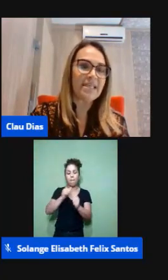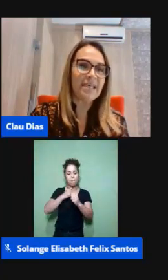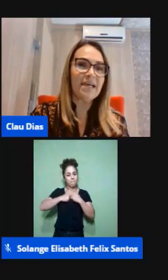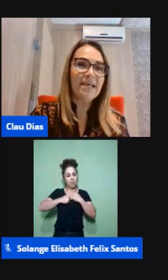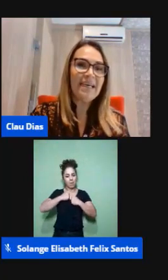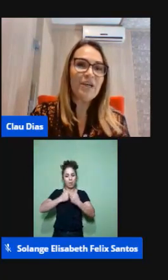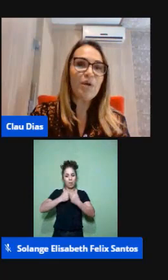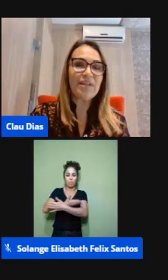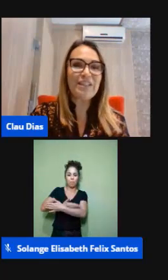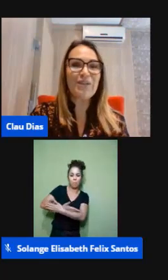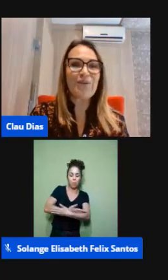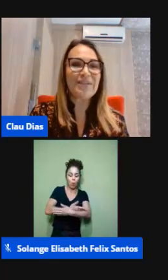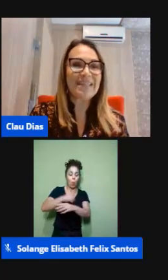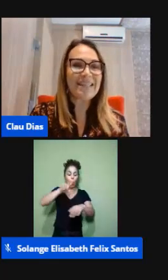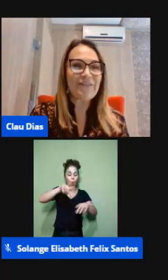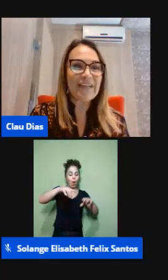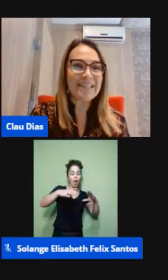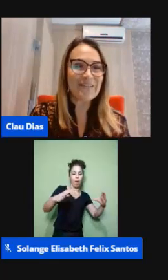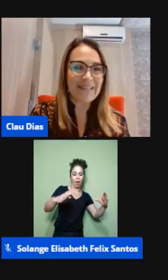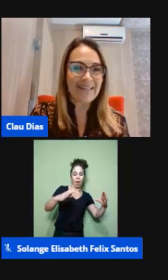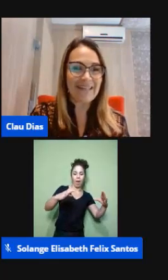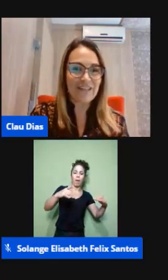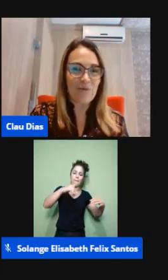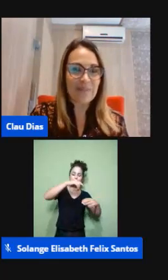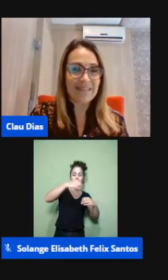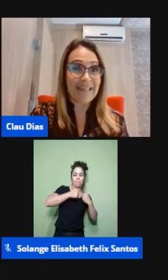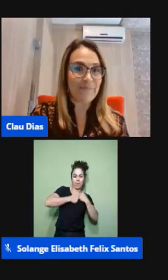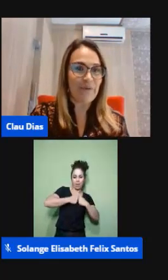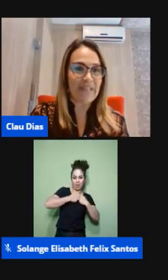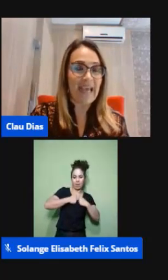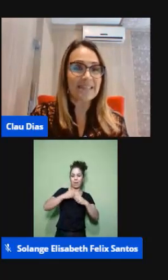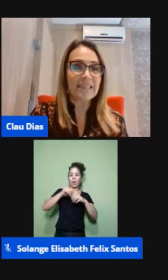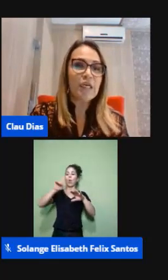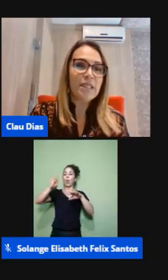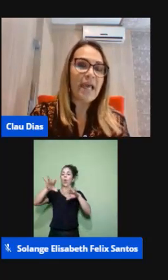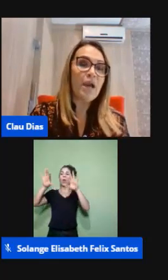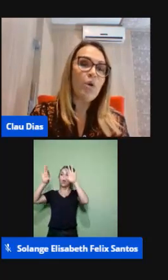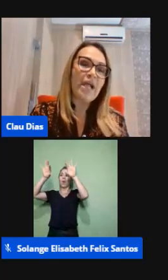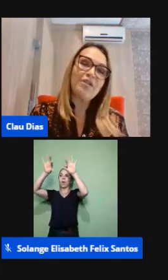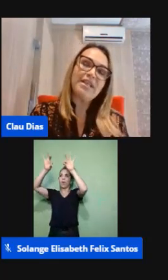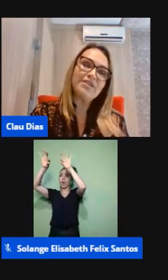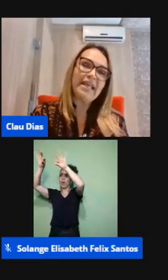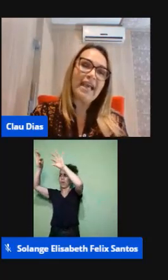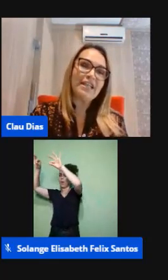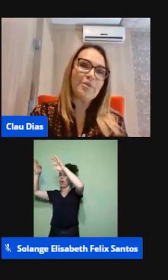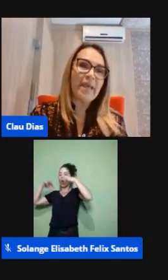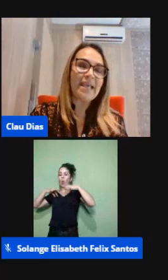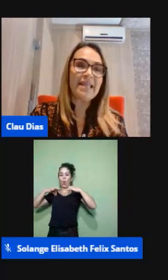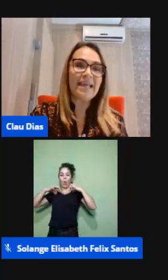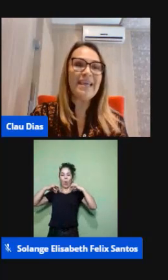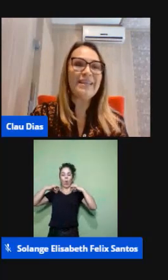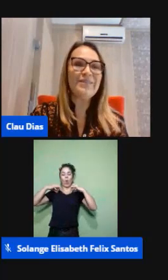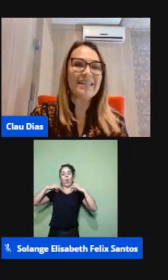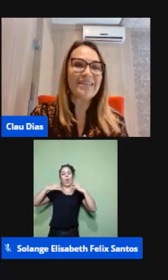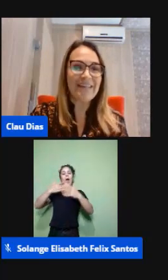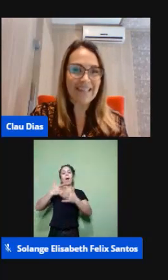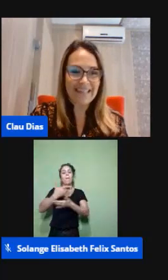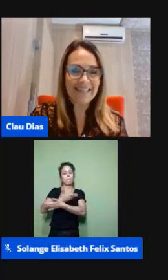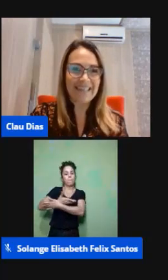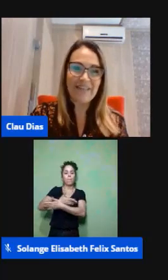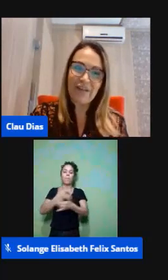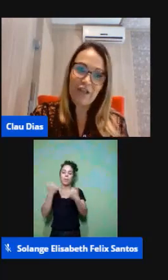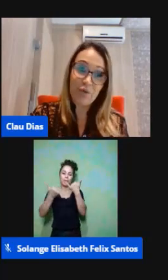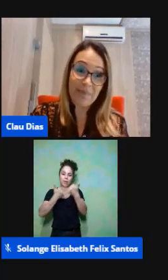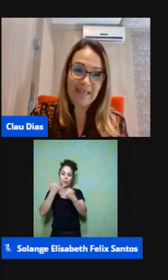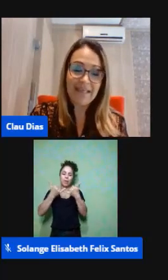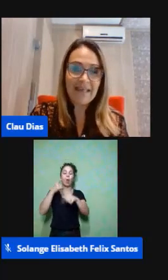lá na bacia, enquanto esses outros aqui da frente estão estendendo as roupas das bonecas, né? Horário da soneca também, né? Quem que nunca teve aquela